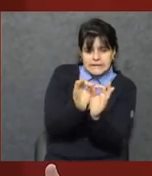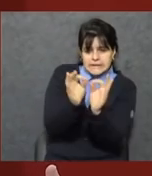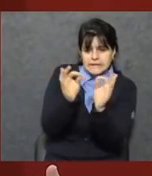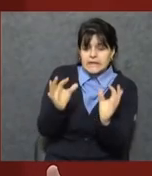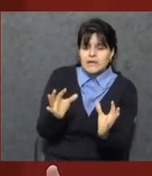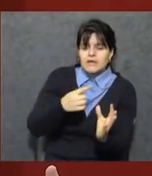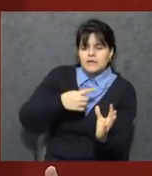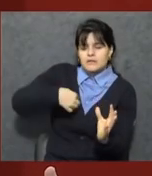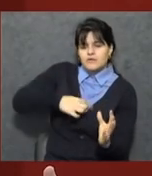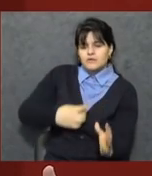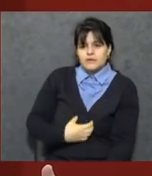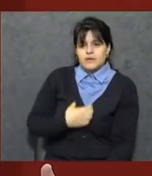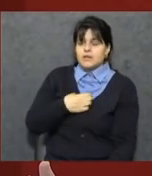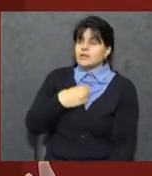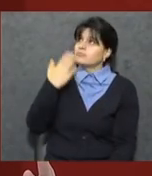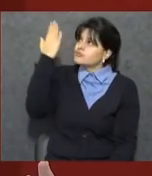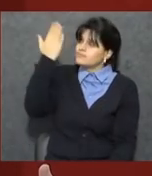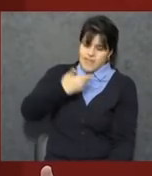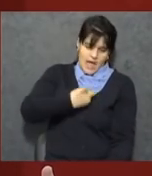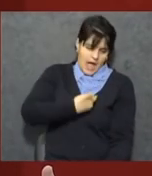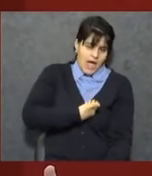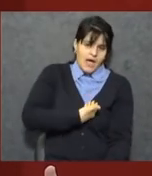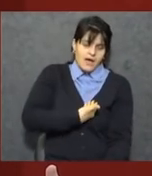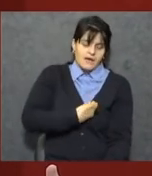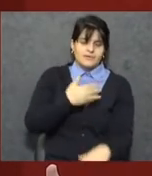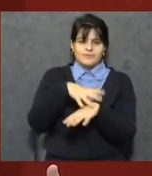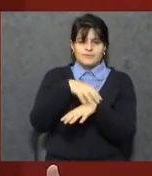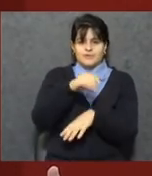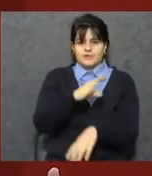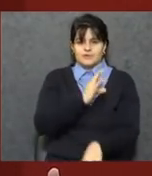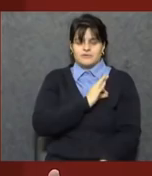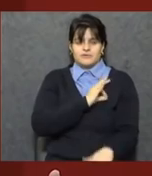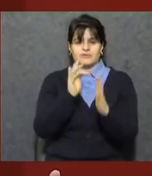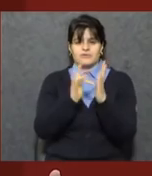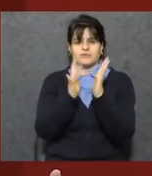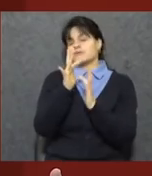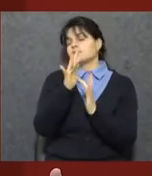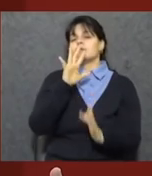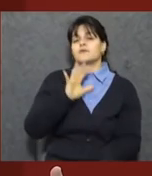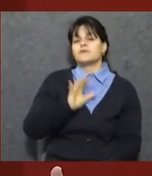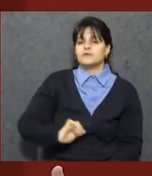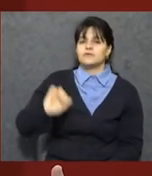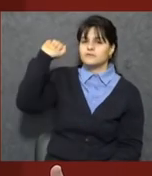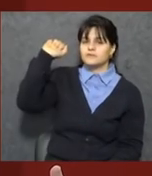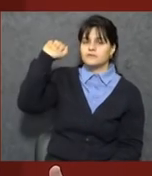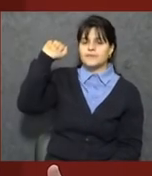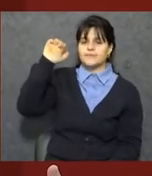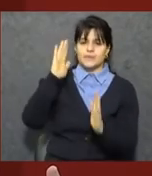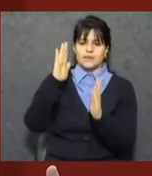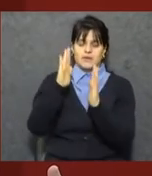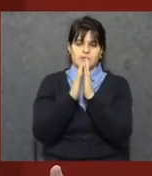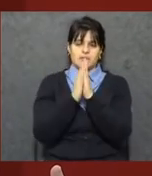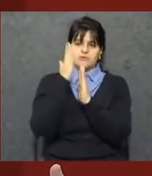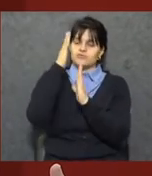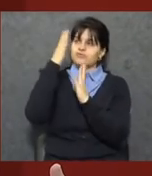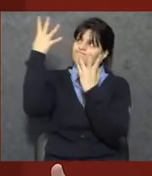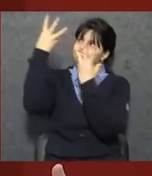vossa morada. Por nosso Senhor Jesus Cristo, vosso Filho, que é